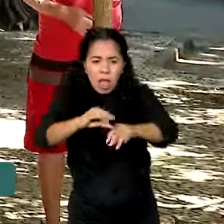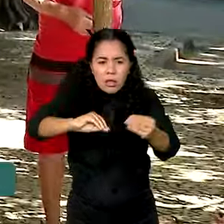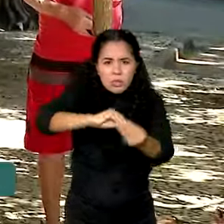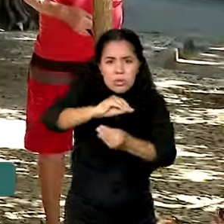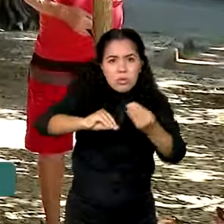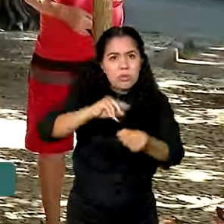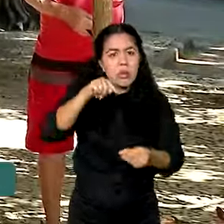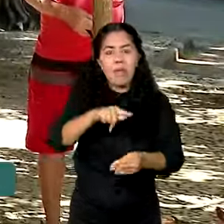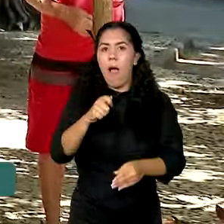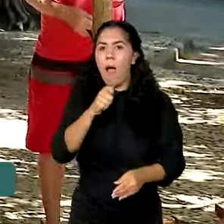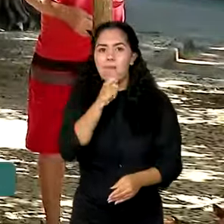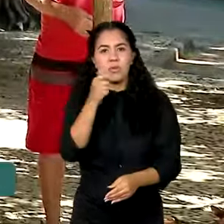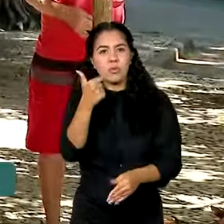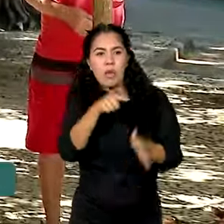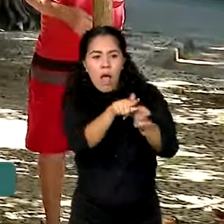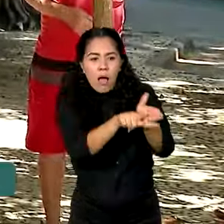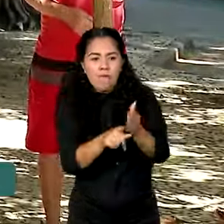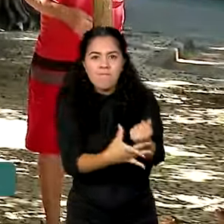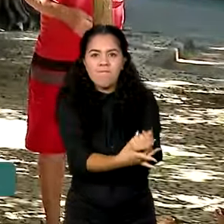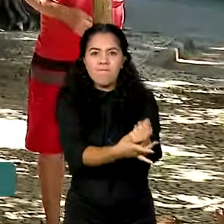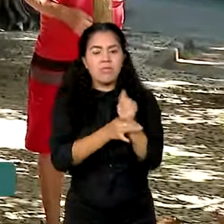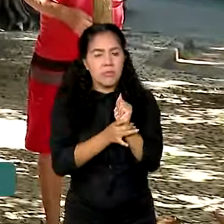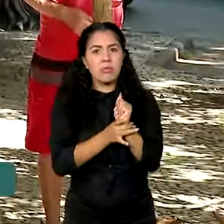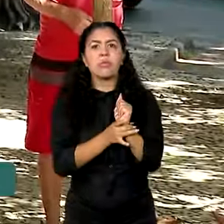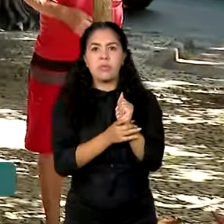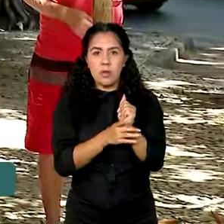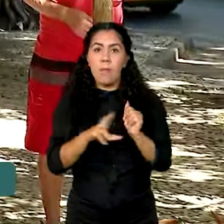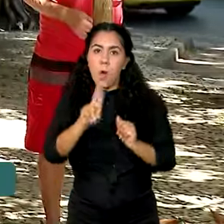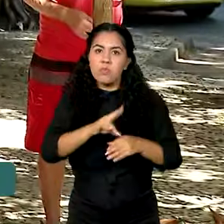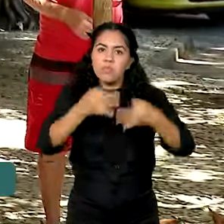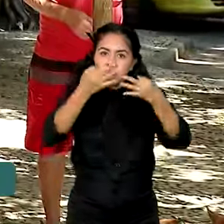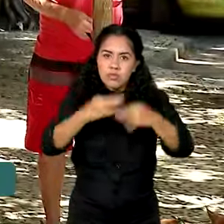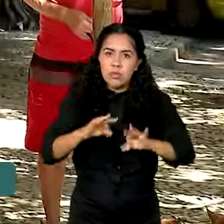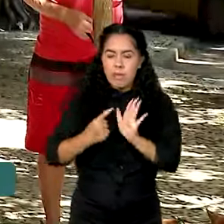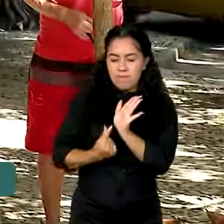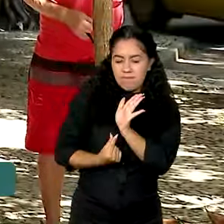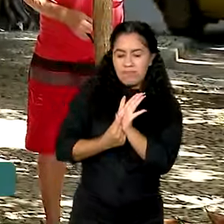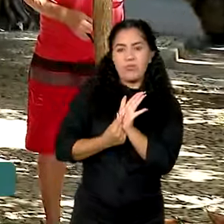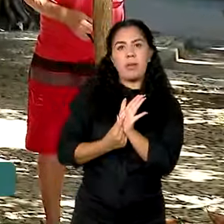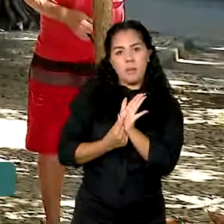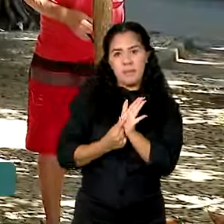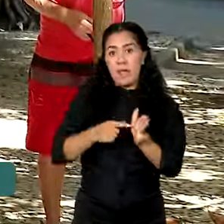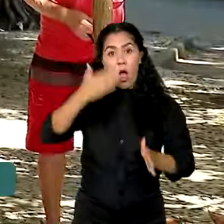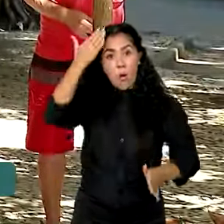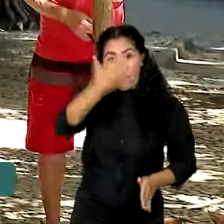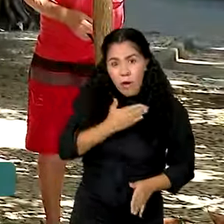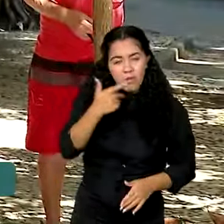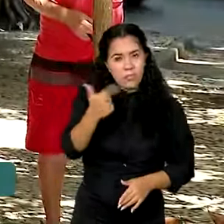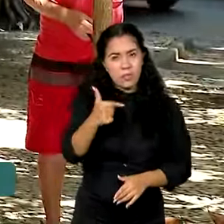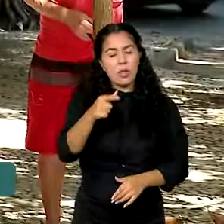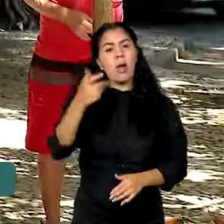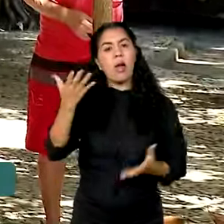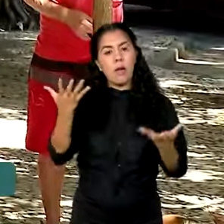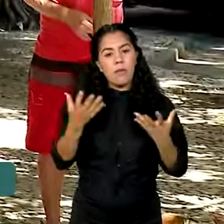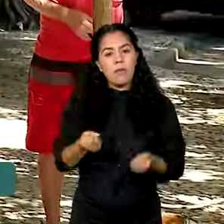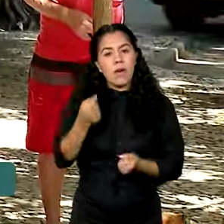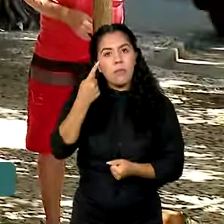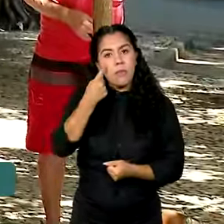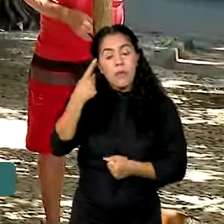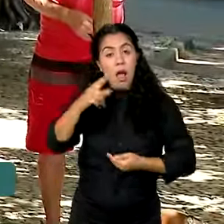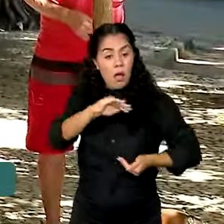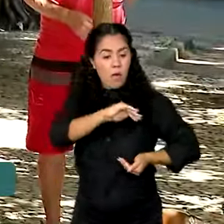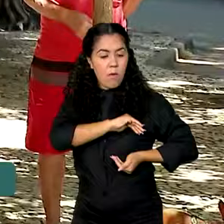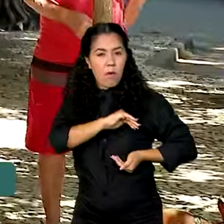possui avaliação de segurança para a forma implantável e sua eficácia não é comprovada. Vamos ouvir agora o que a